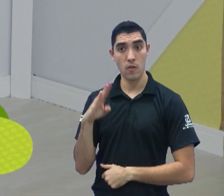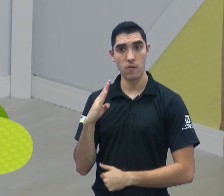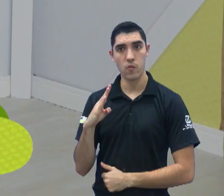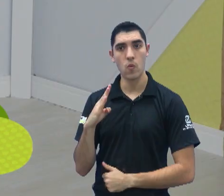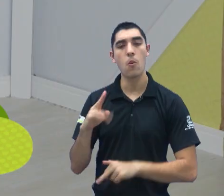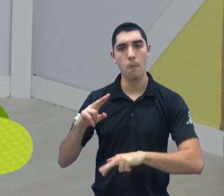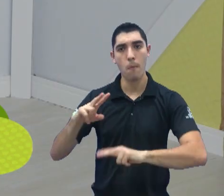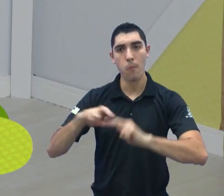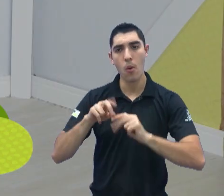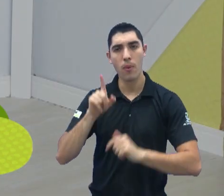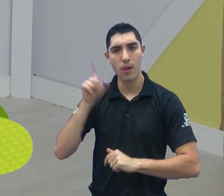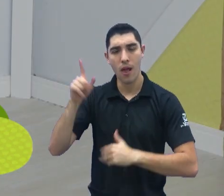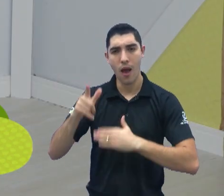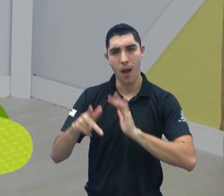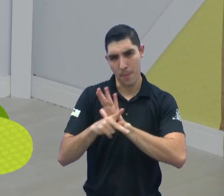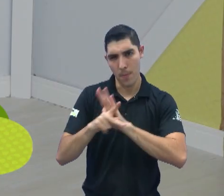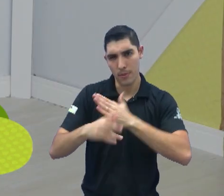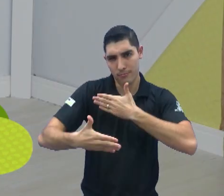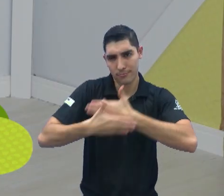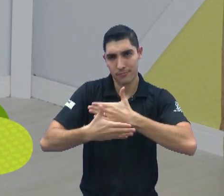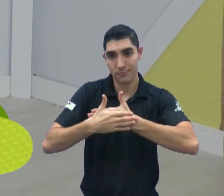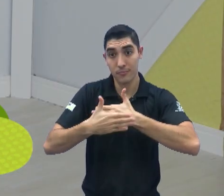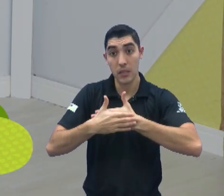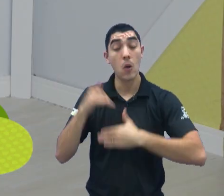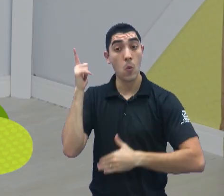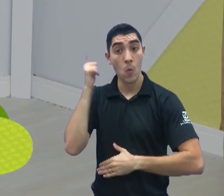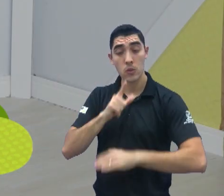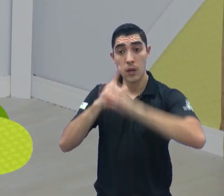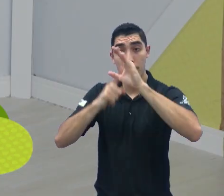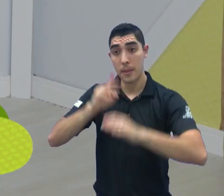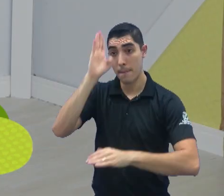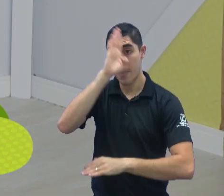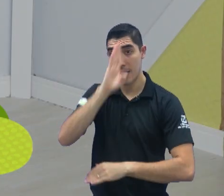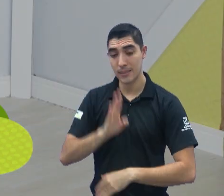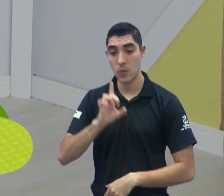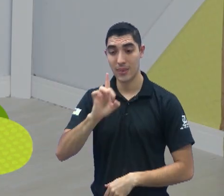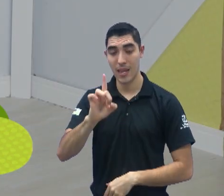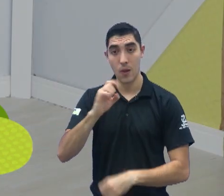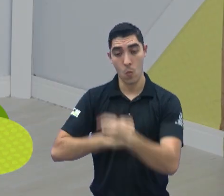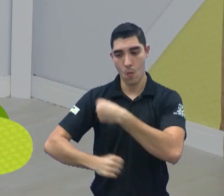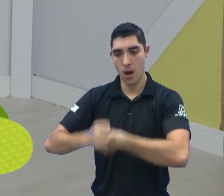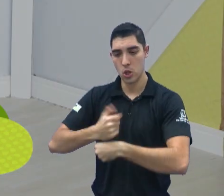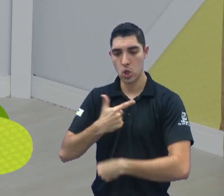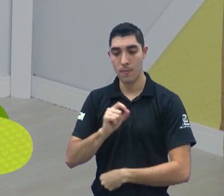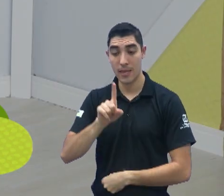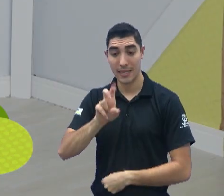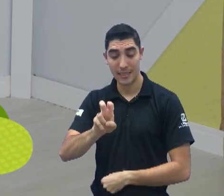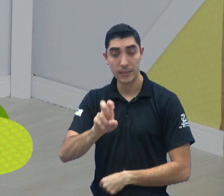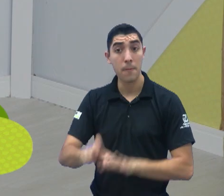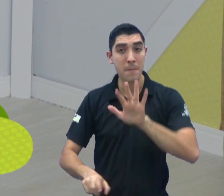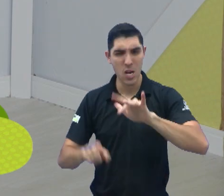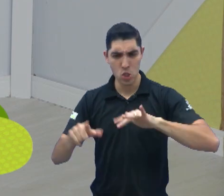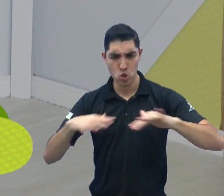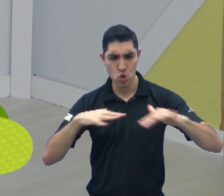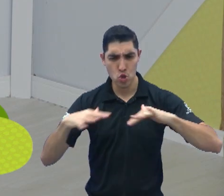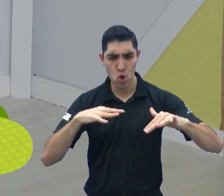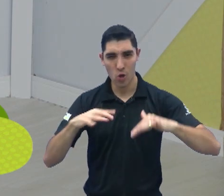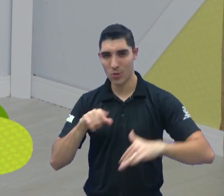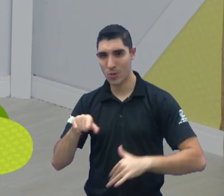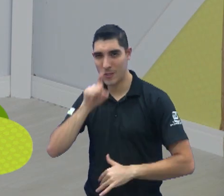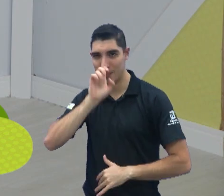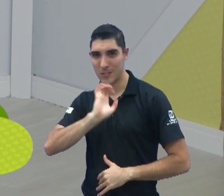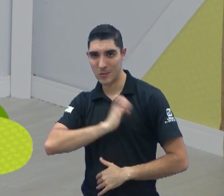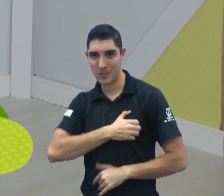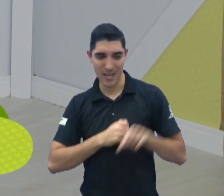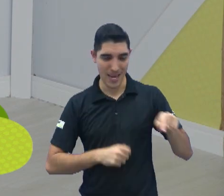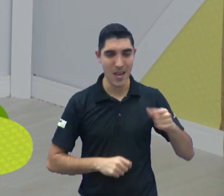ele conquistou o Brasileirão da Série D em 2015. No jogo contra o São José, ele fechou o gol, e ele fechou o gol